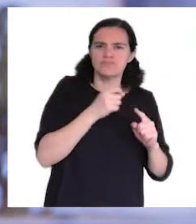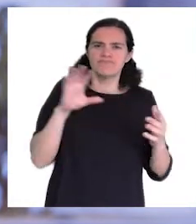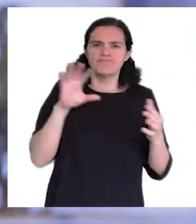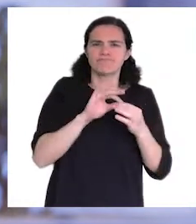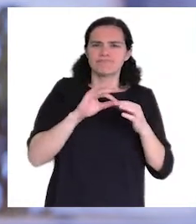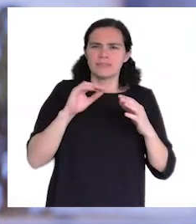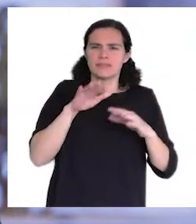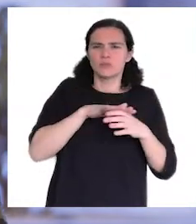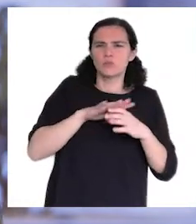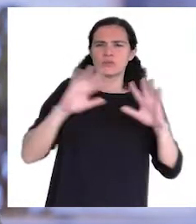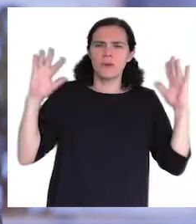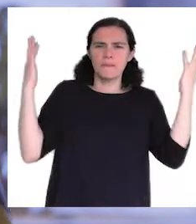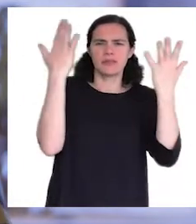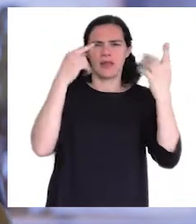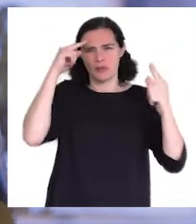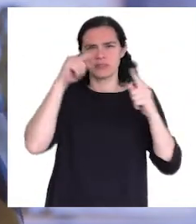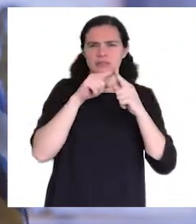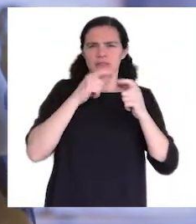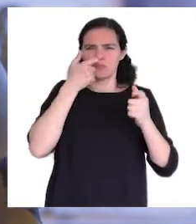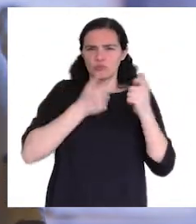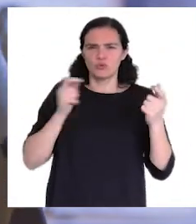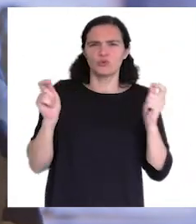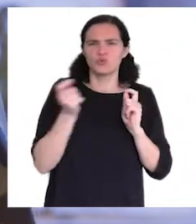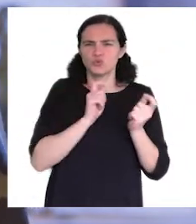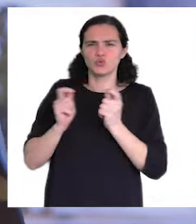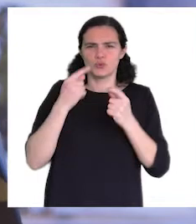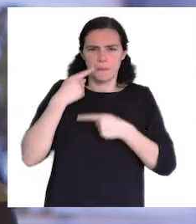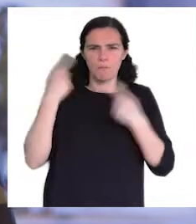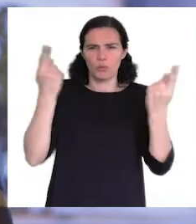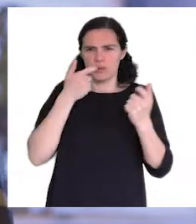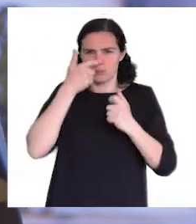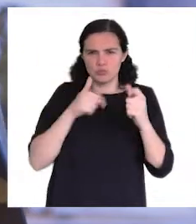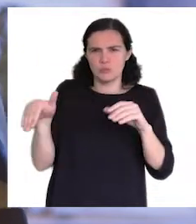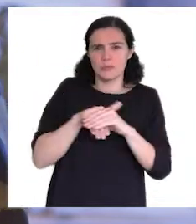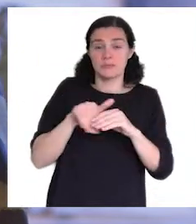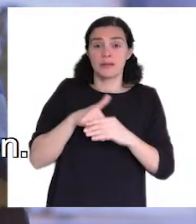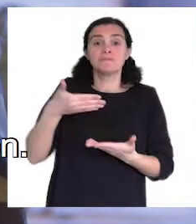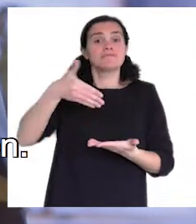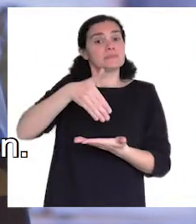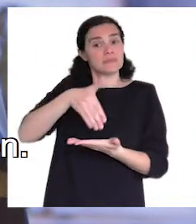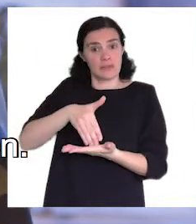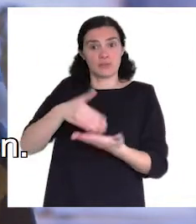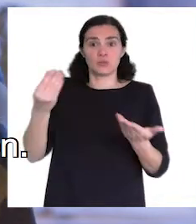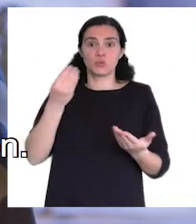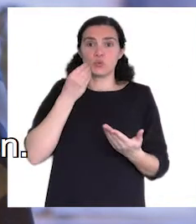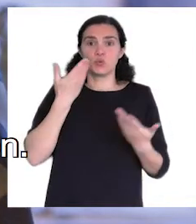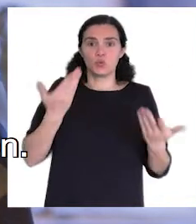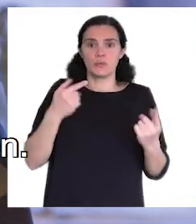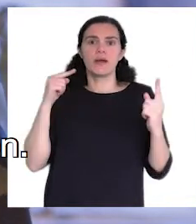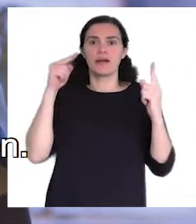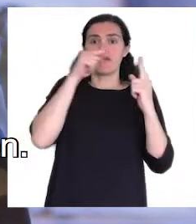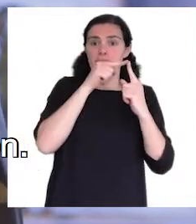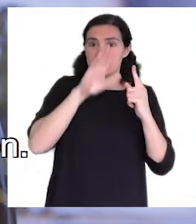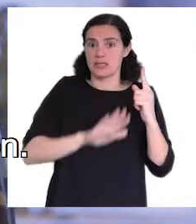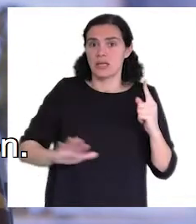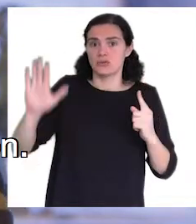de trazer as questões ambientais para a discussão pública e para uma discussão participativa. Serralves, enquanto, no